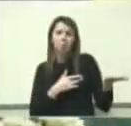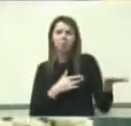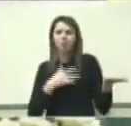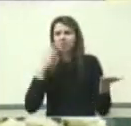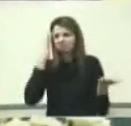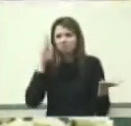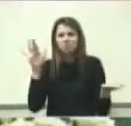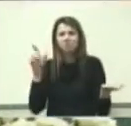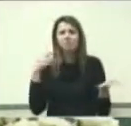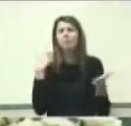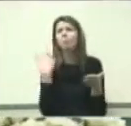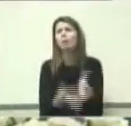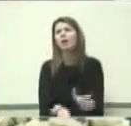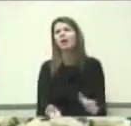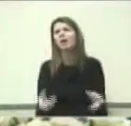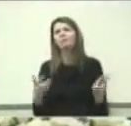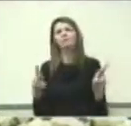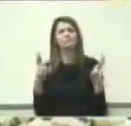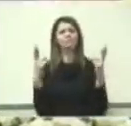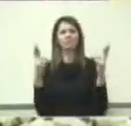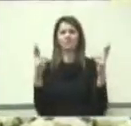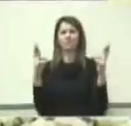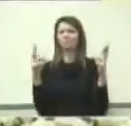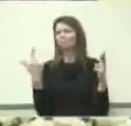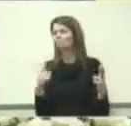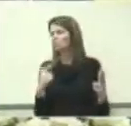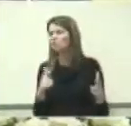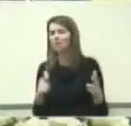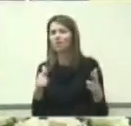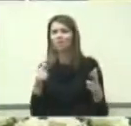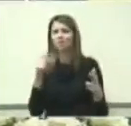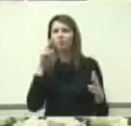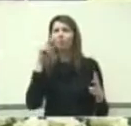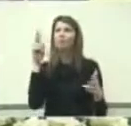Você que perdeu a esperança só vê evento contrário